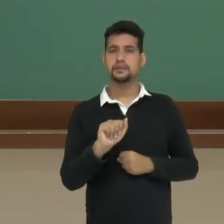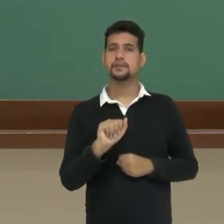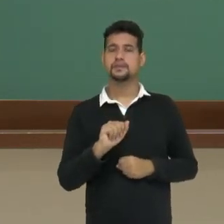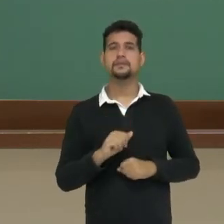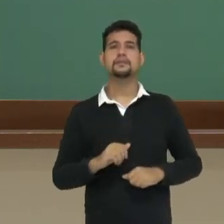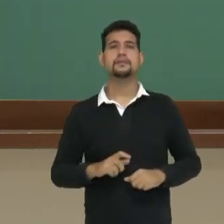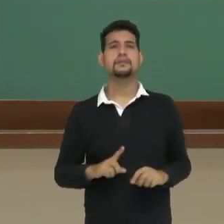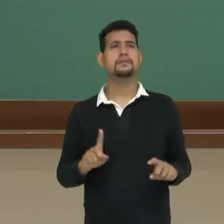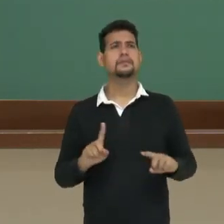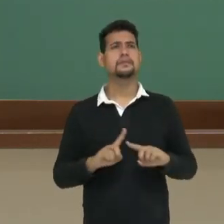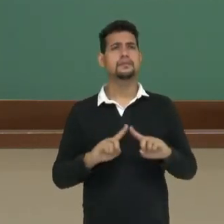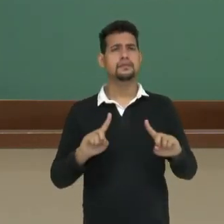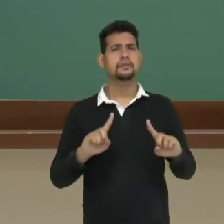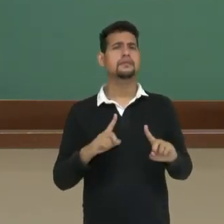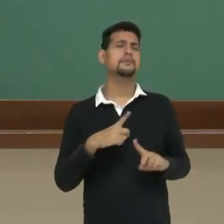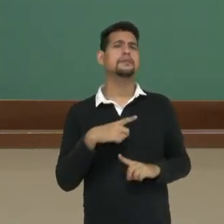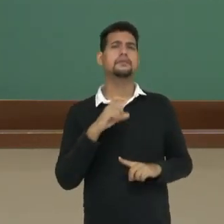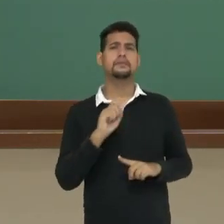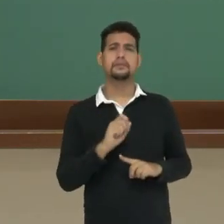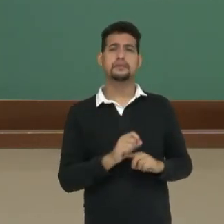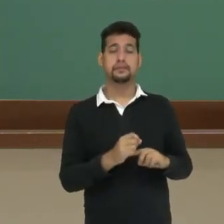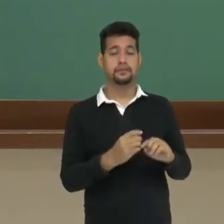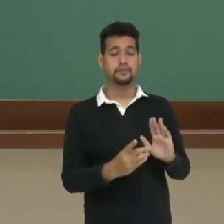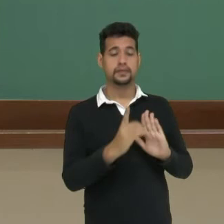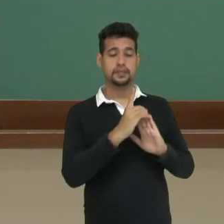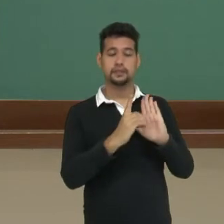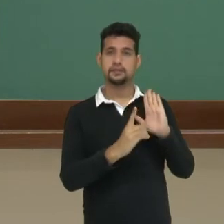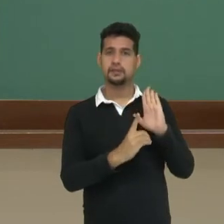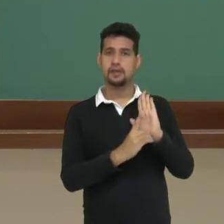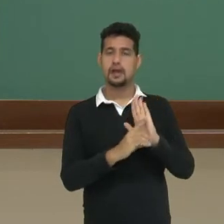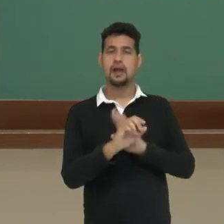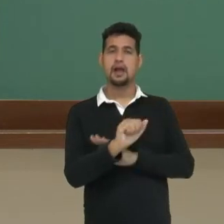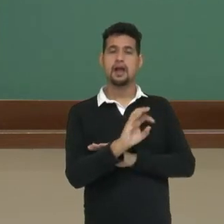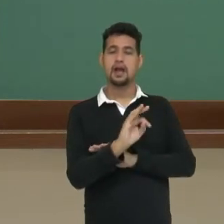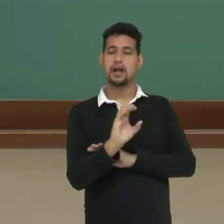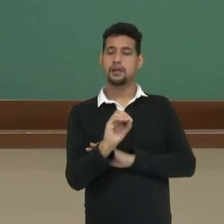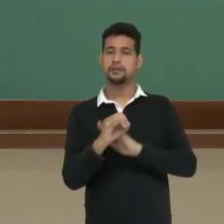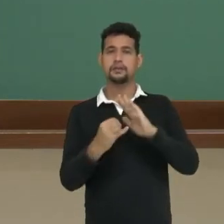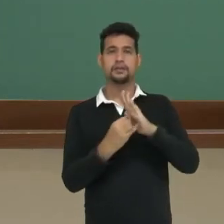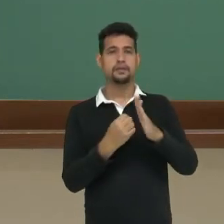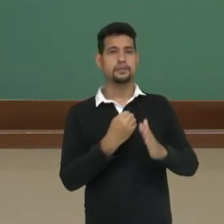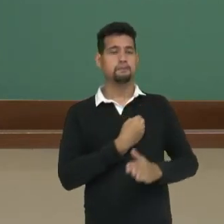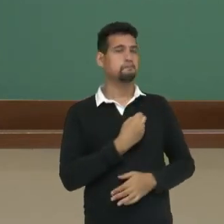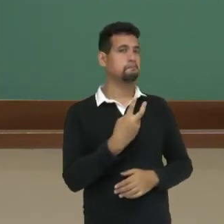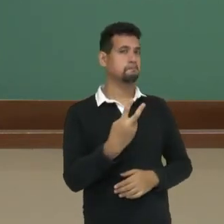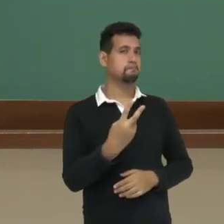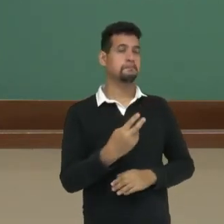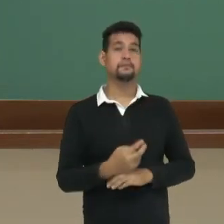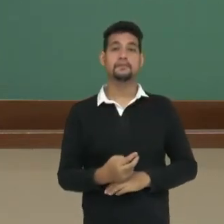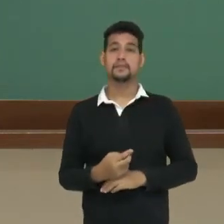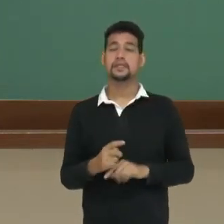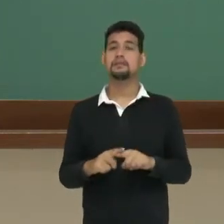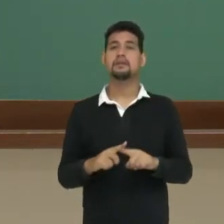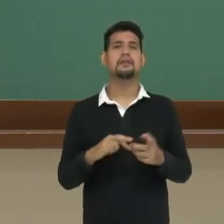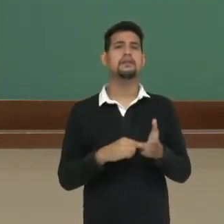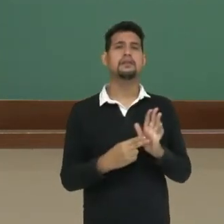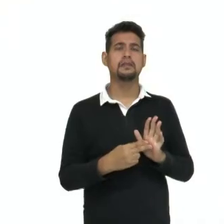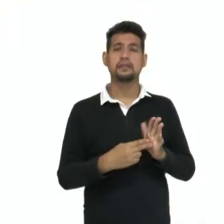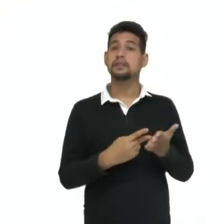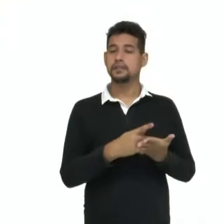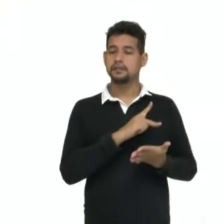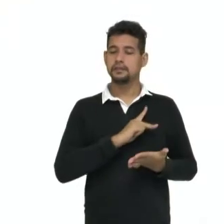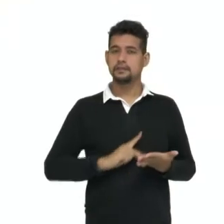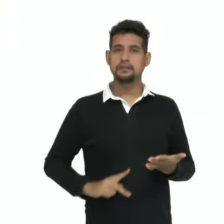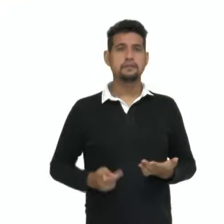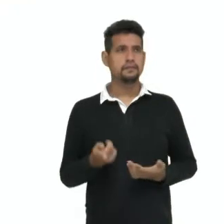Então, em seguida, você vai ter aí o decreto do Ato Institucional de número 2. Mais um ato do presidente